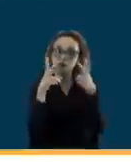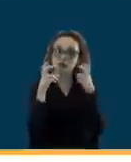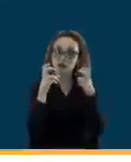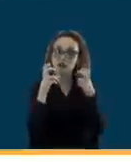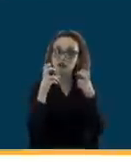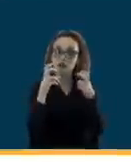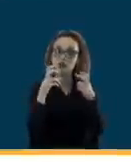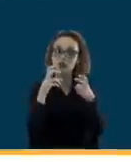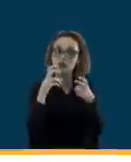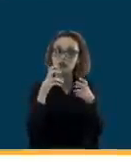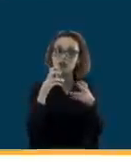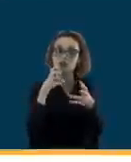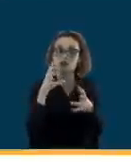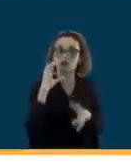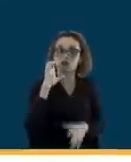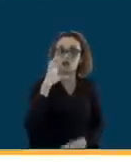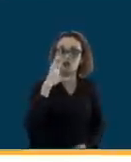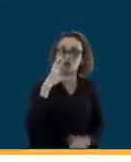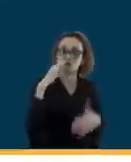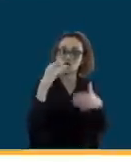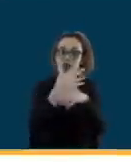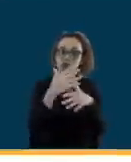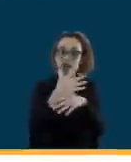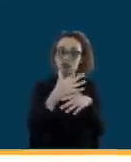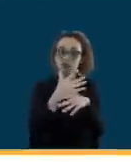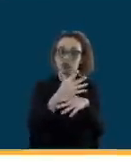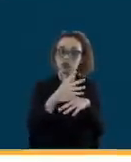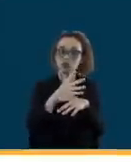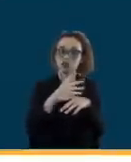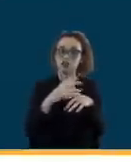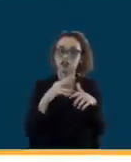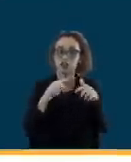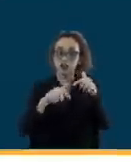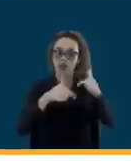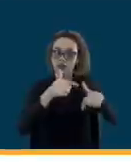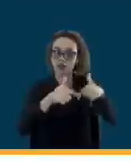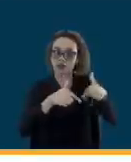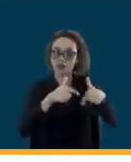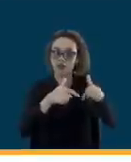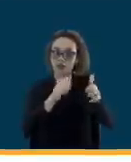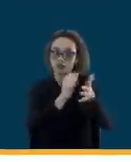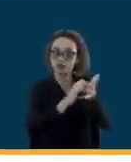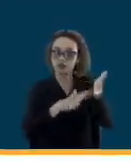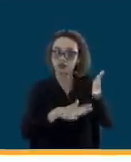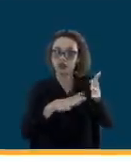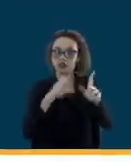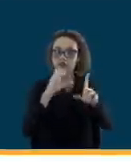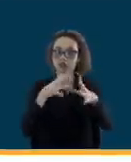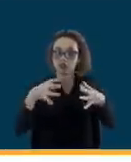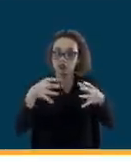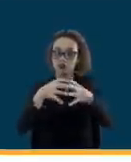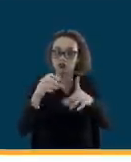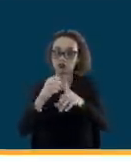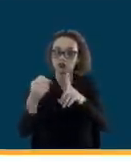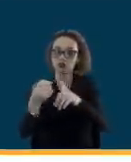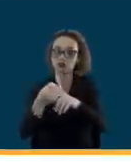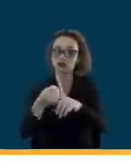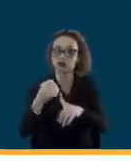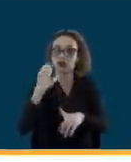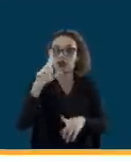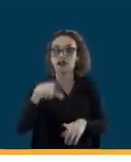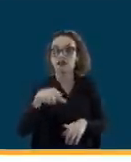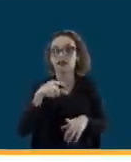civilizador de exercício comunitário que a lei está desencadeando? Ele é muito grande, inclusive vou dar